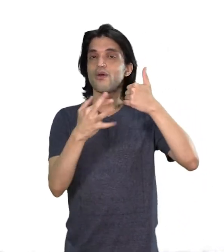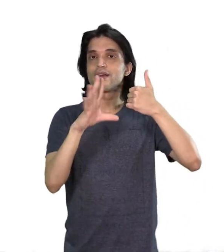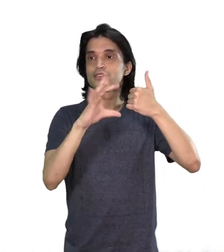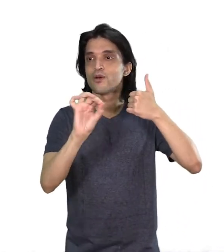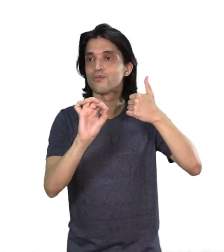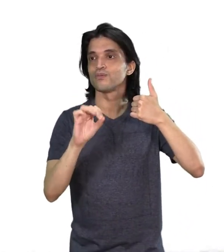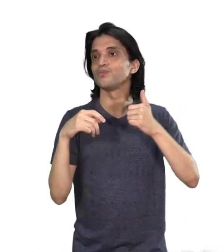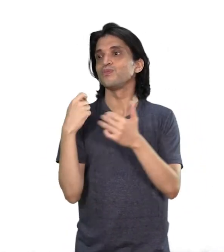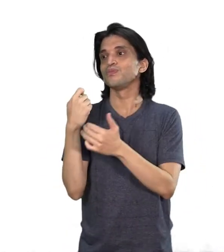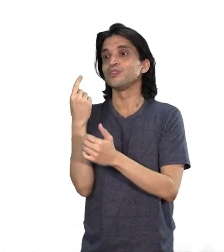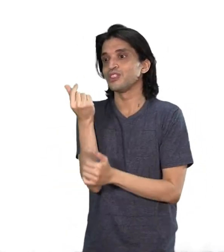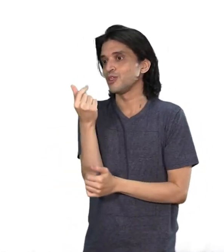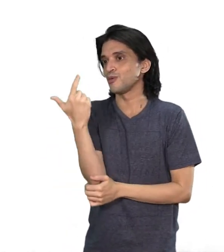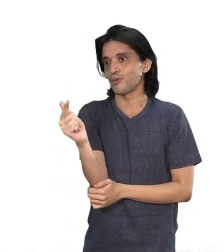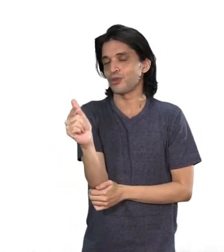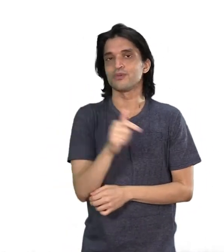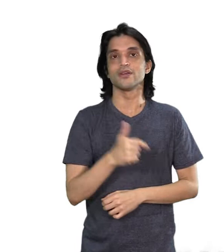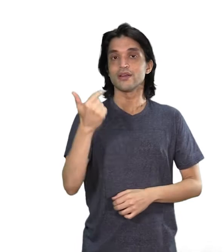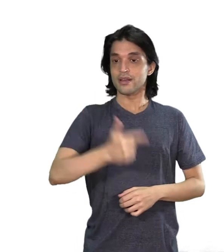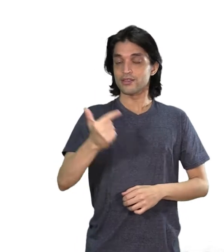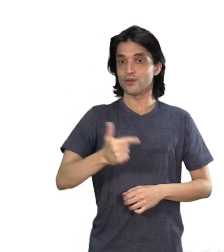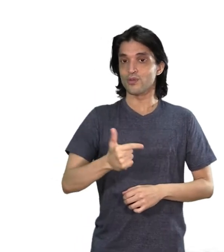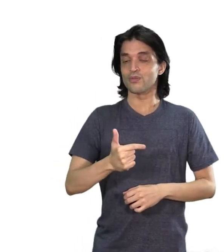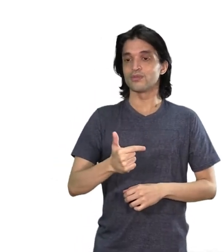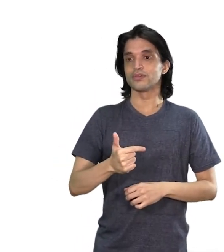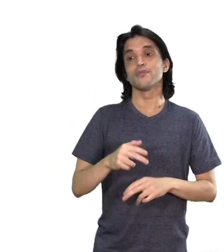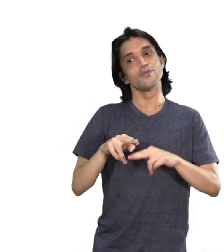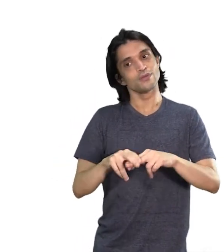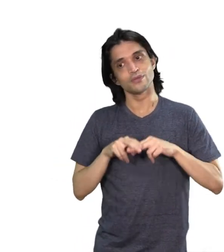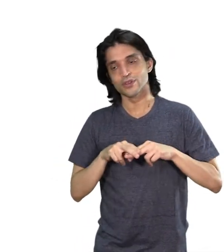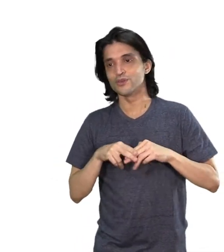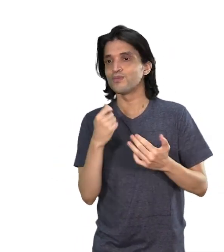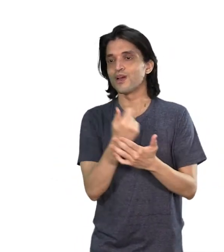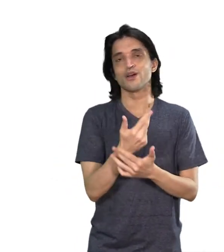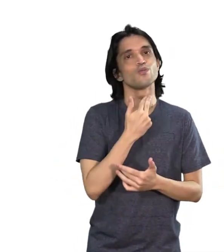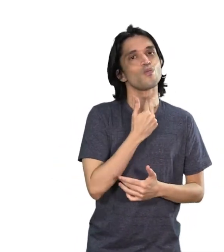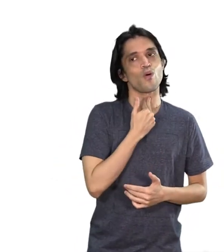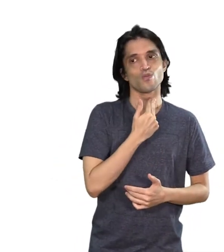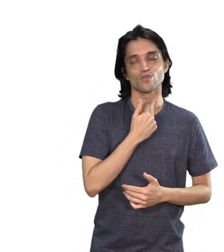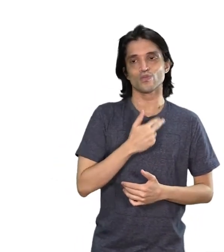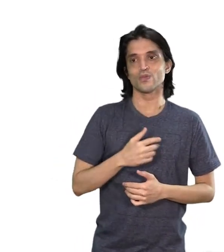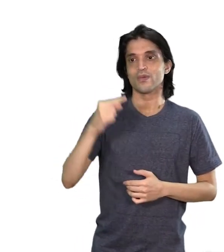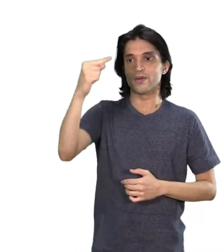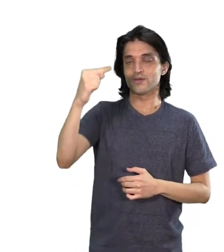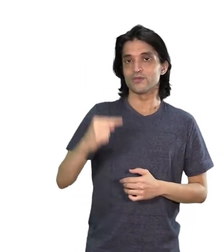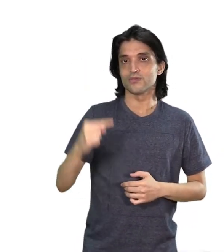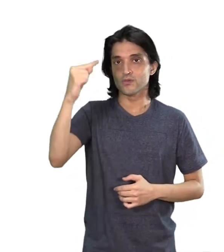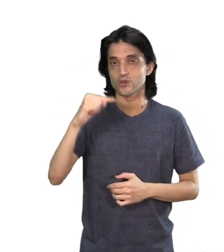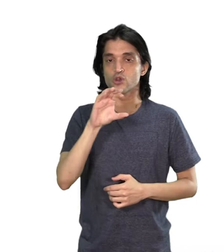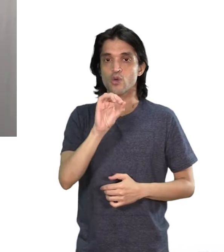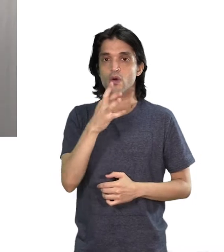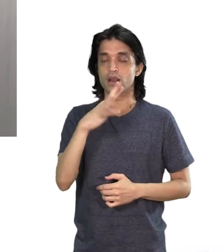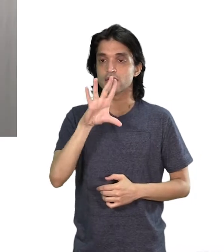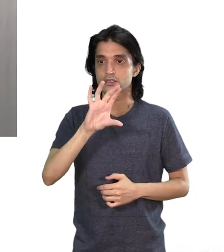E a segunda, portanto, não posso pagar. Essas orações são independentes